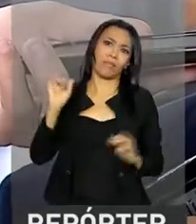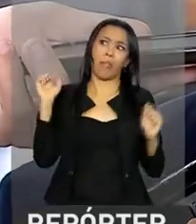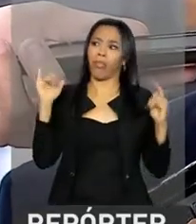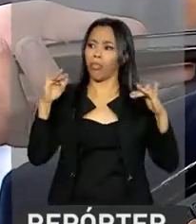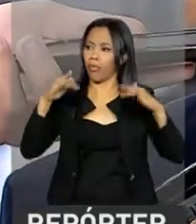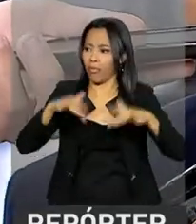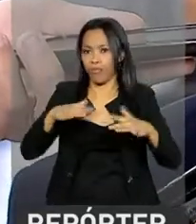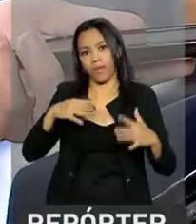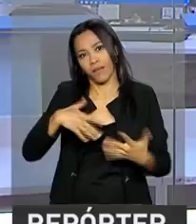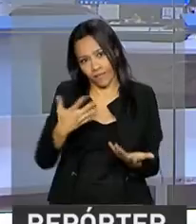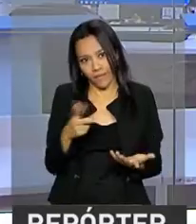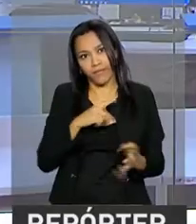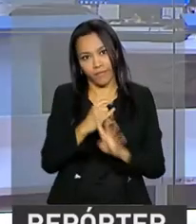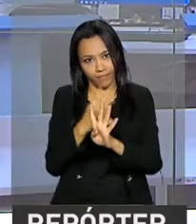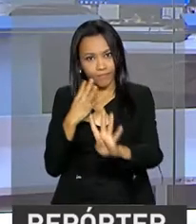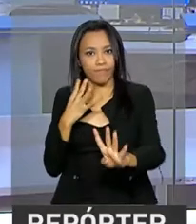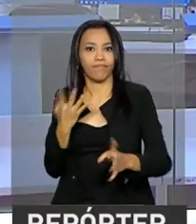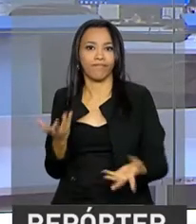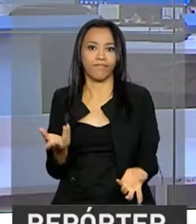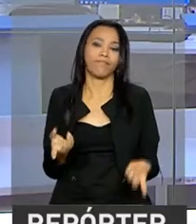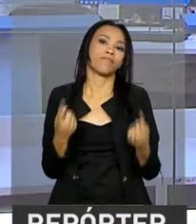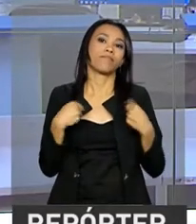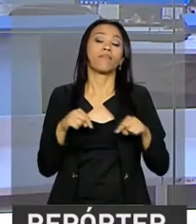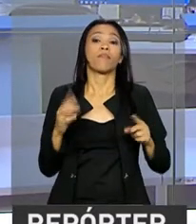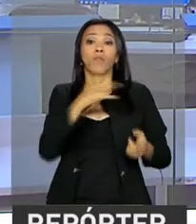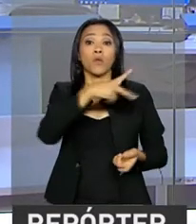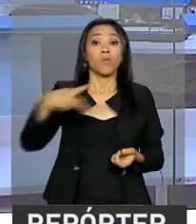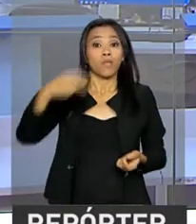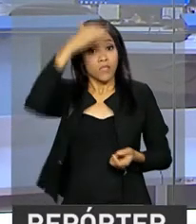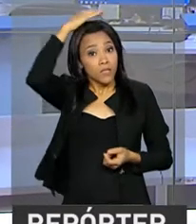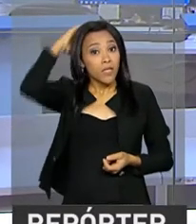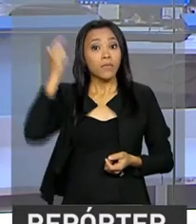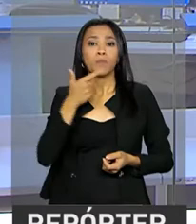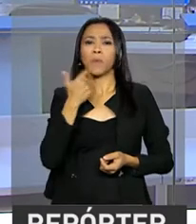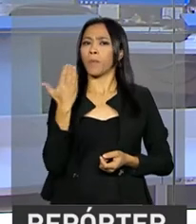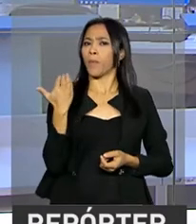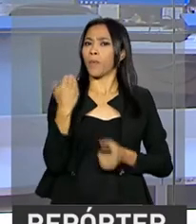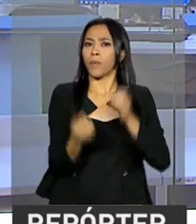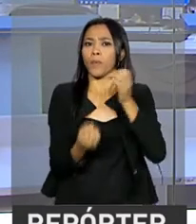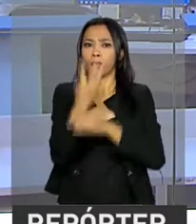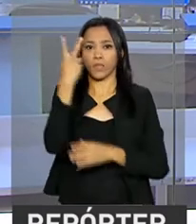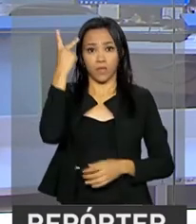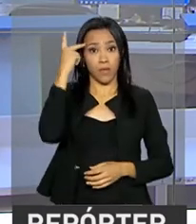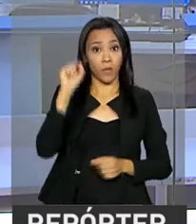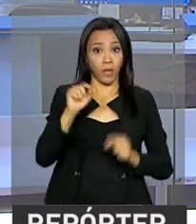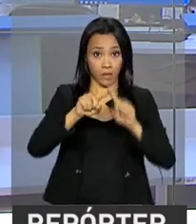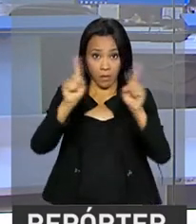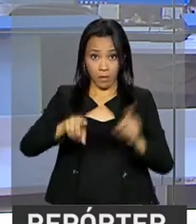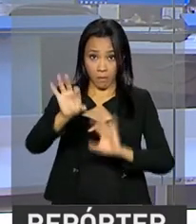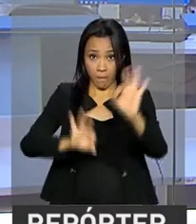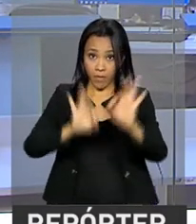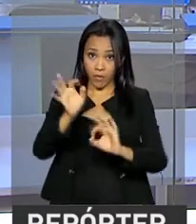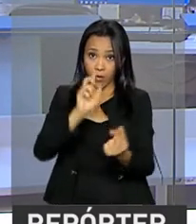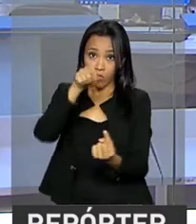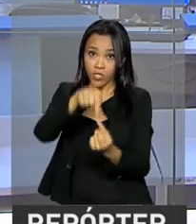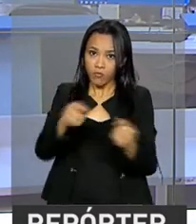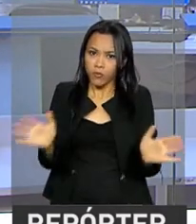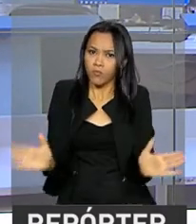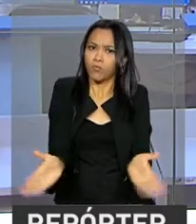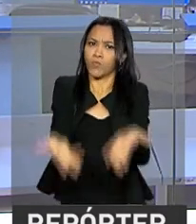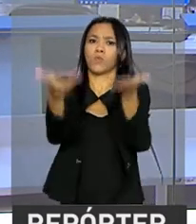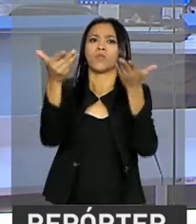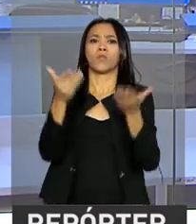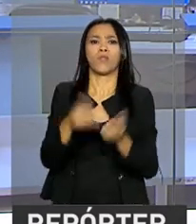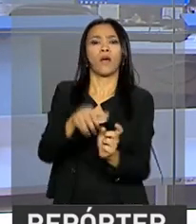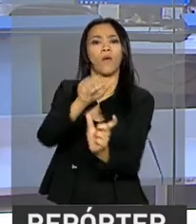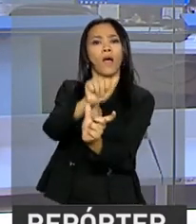fila com certeza olha o presidente michel temer lançou agora há pouco em são paulo um plano para impulsionar o agronegócio no estado